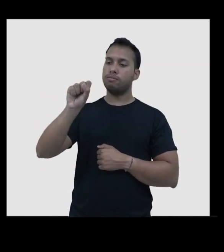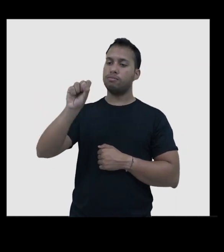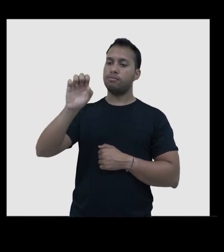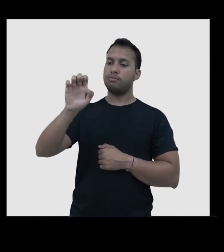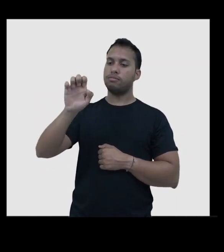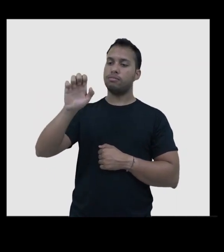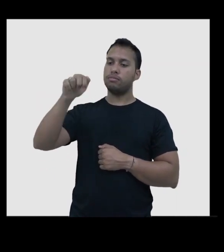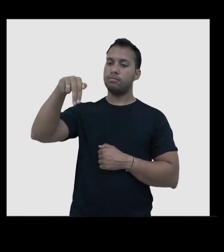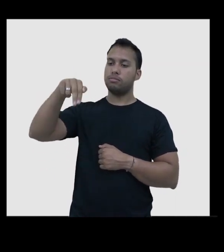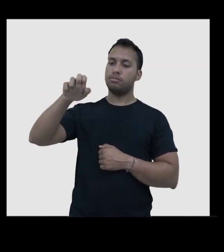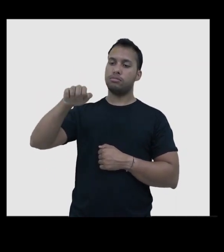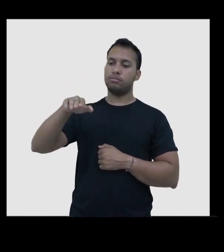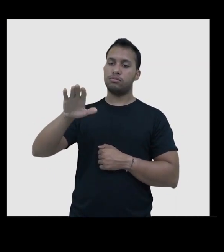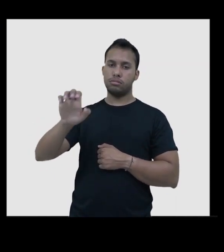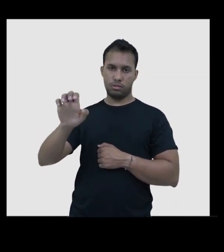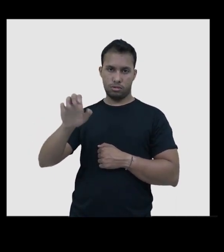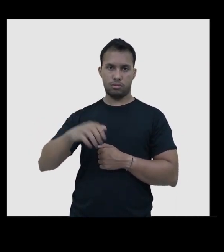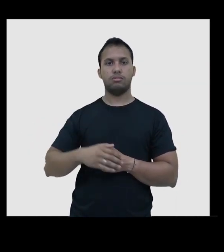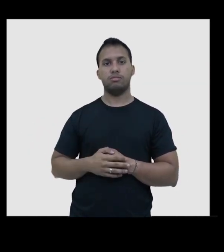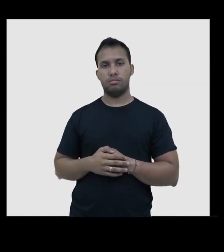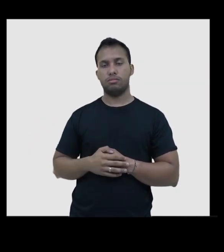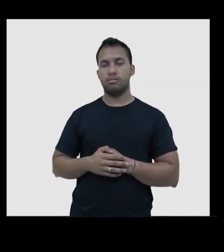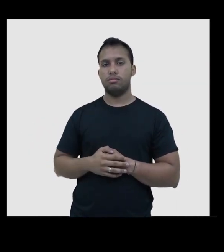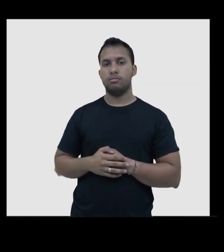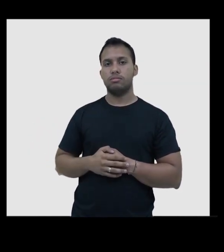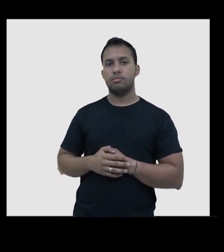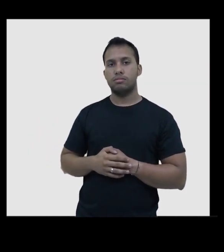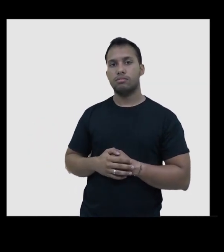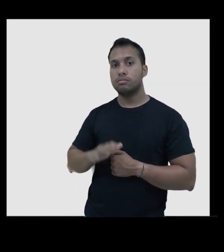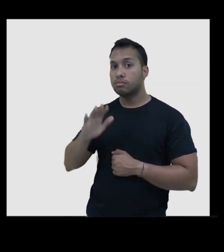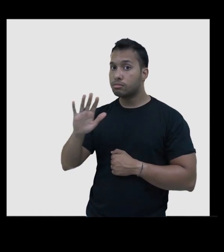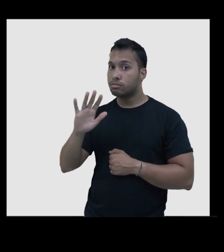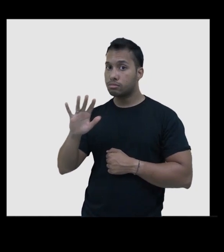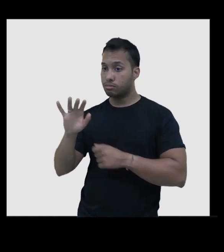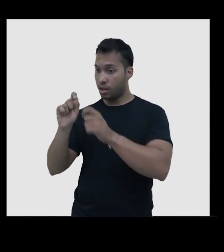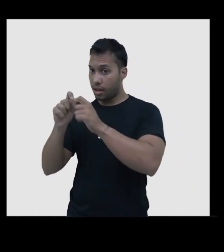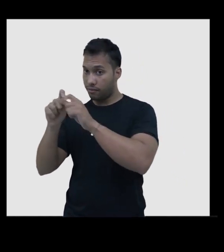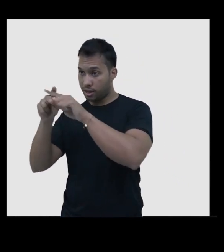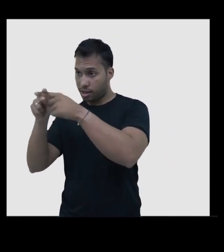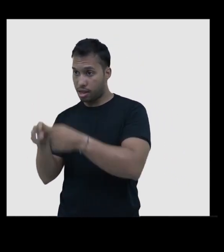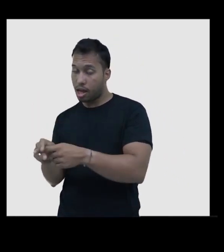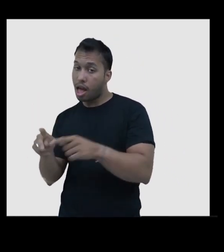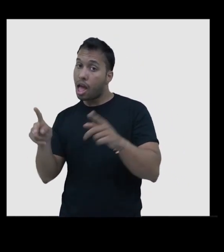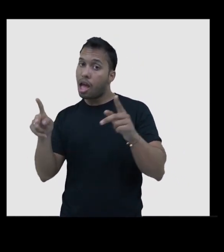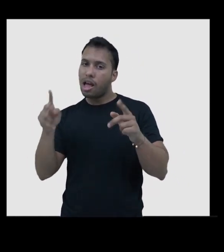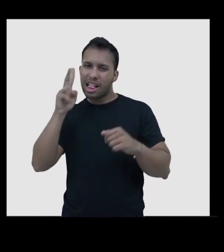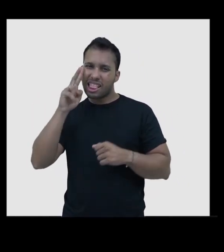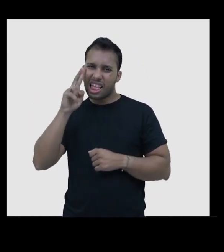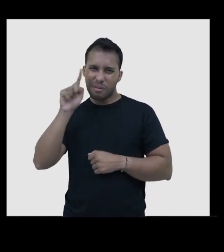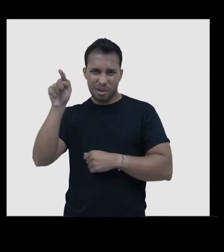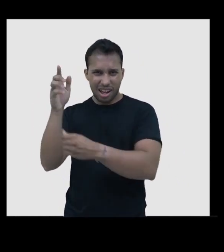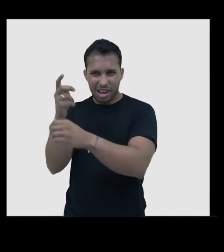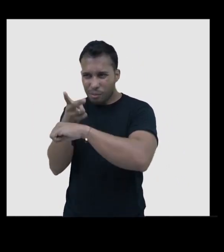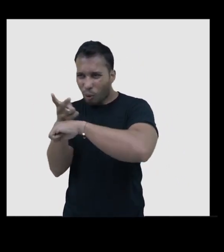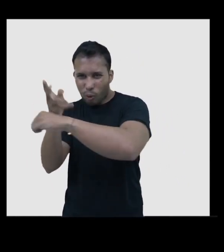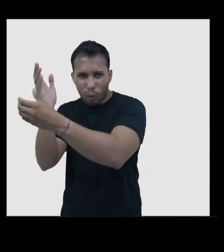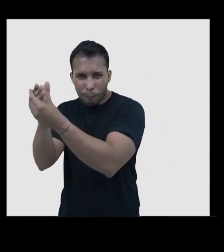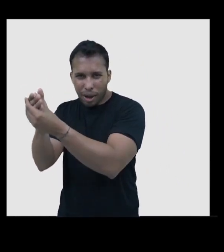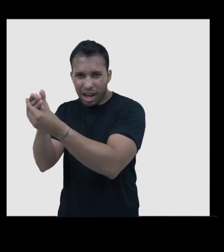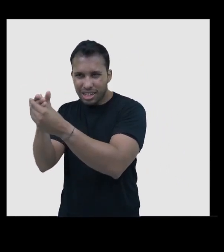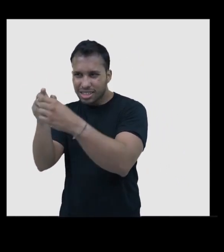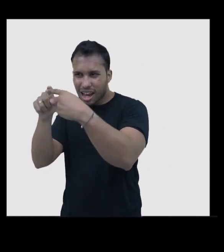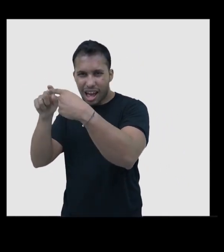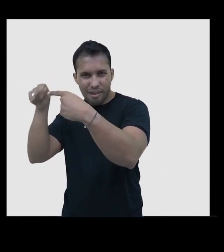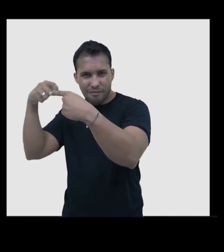Acabou de abrir a janela da nova sequência, onde a gente vai criar a sequência do nosso trabalho, né? Com as dimensões que a gente olhou lá